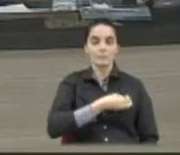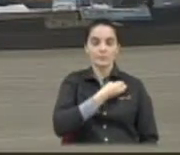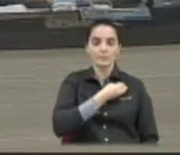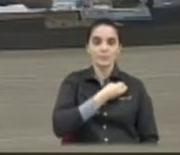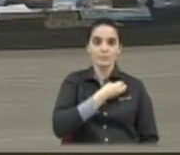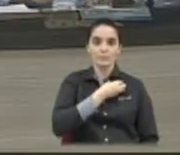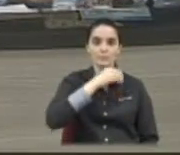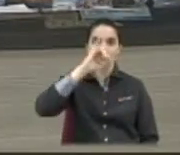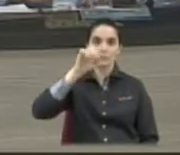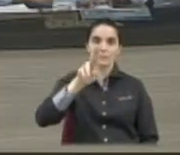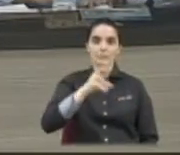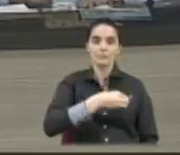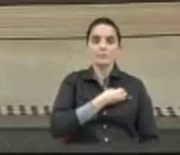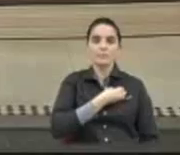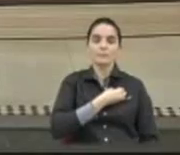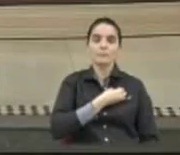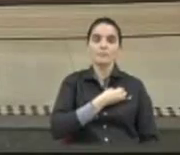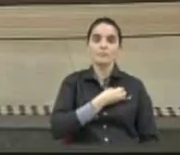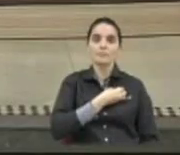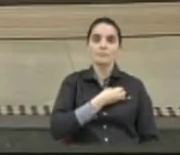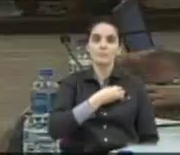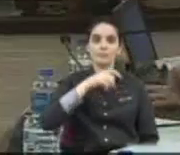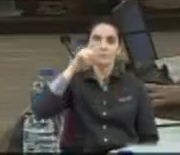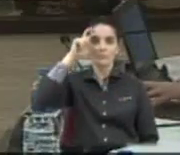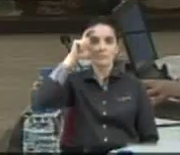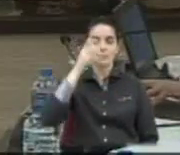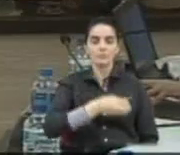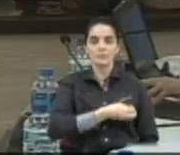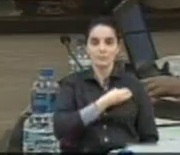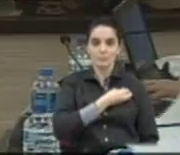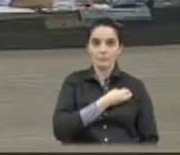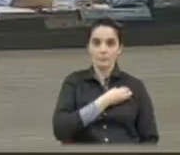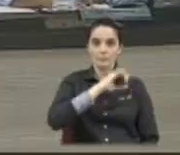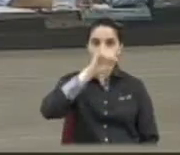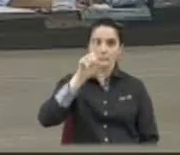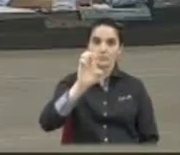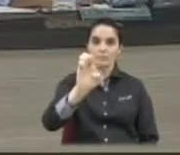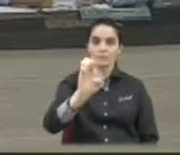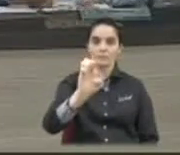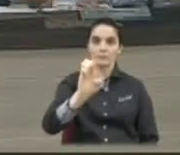José Eduardo Monteiro Júnior. Presente, excelência. José Farizaini. Presente. Zé da Mix.